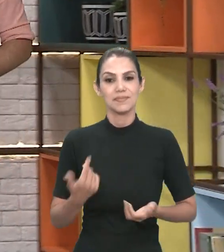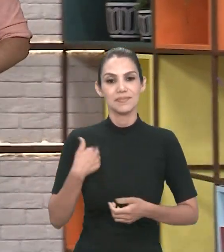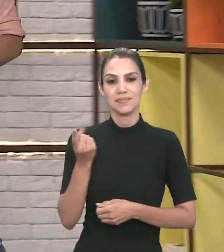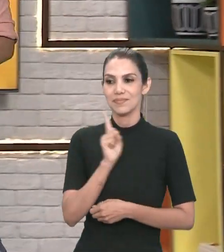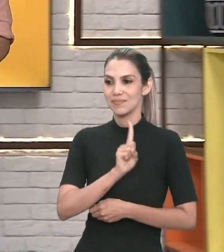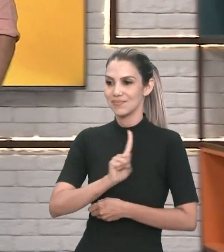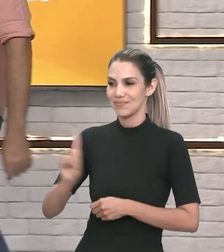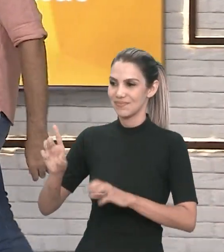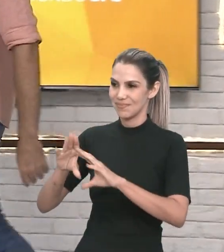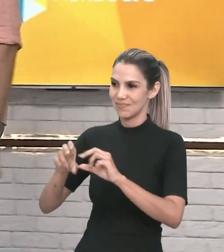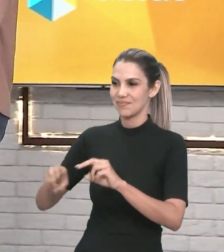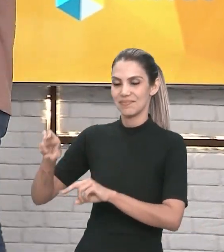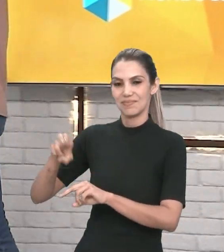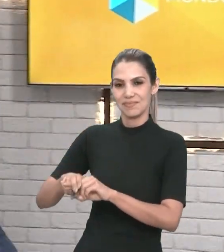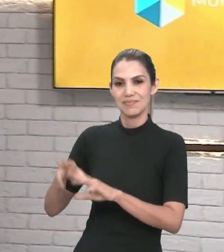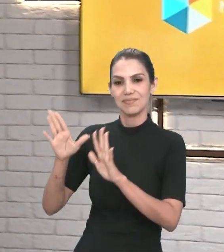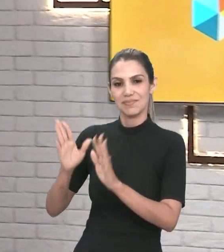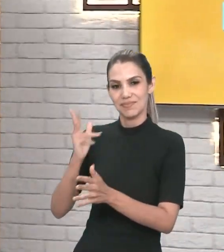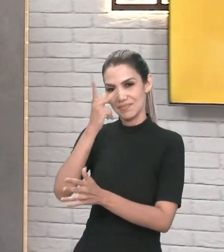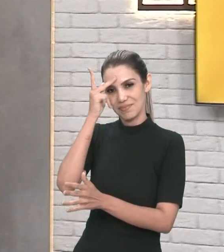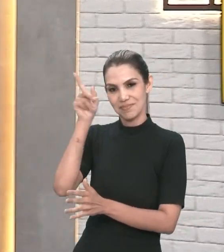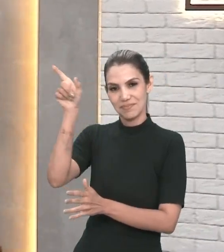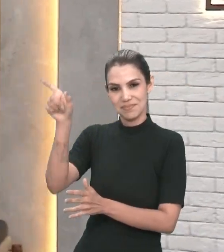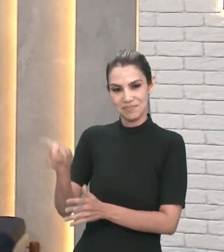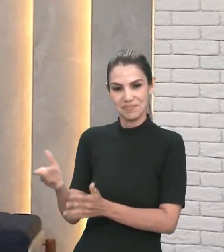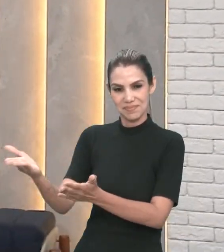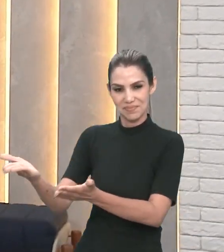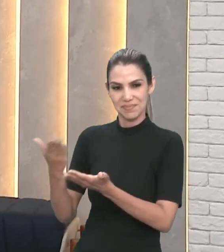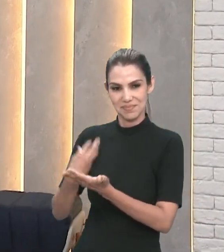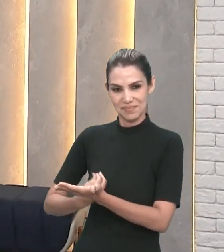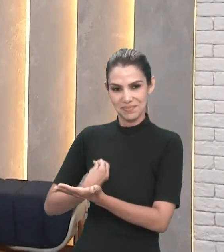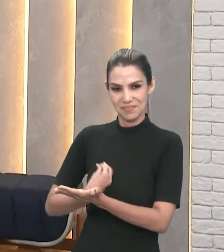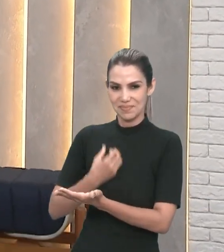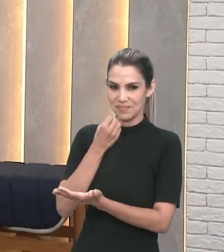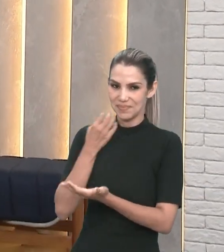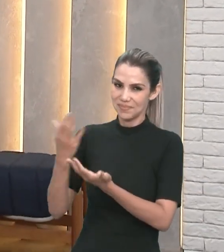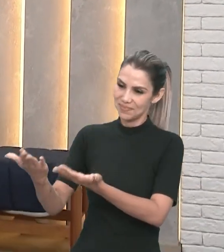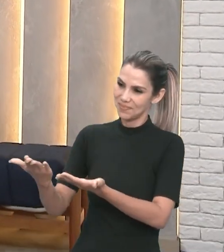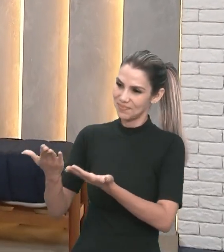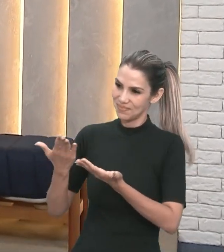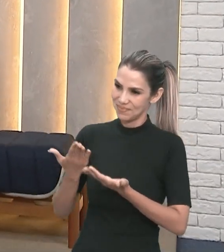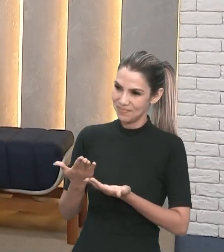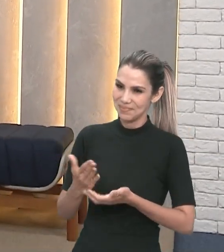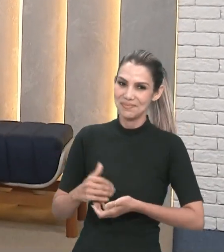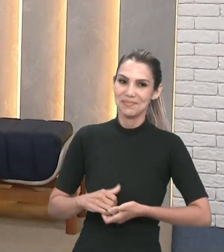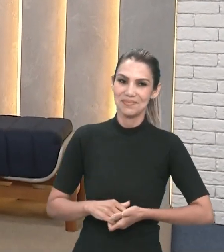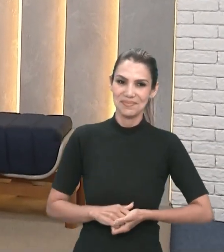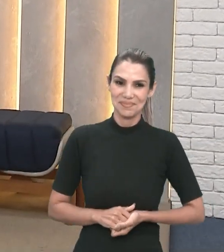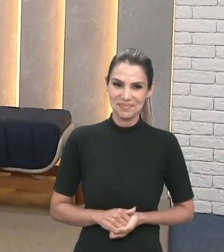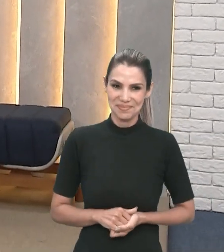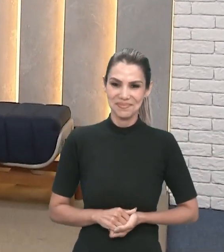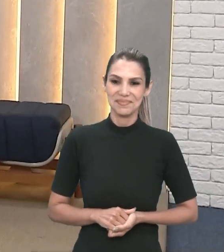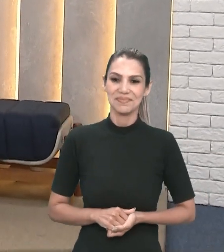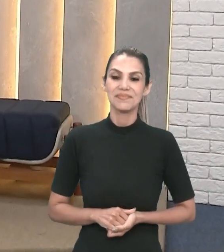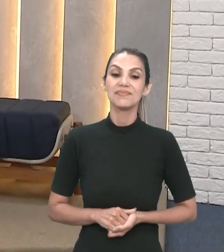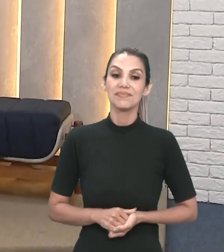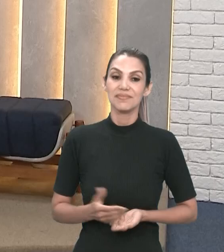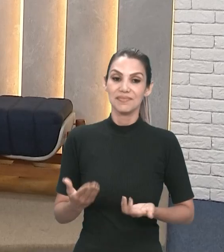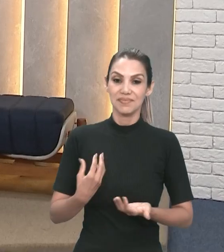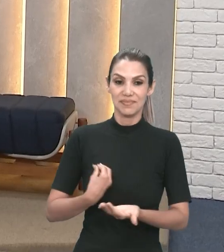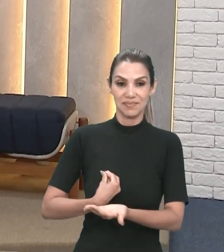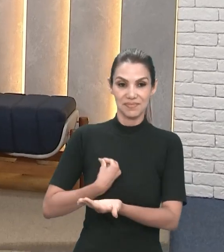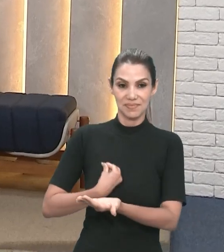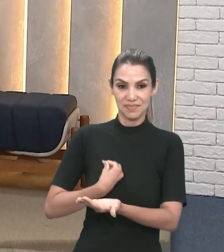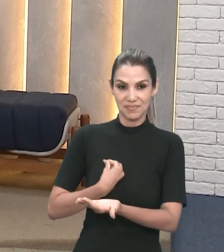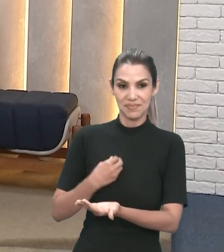caminhando aqui para o nosso sofá, porque o nosso convidado já está aqui com a gente. Olá, seja muito bem-vindo. Muito obrigado. Tudo ótimo. Joinha, olá. Com a gente hoje,